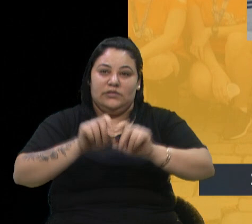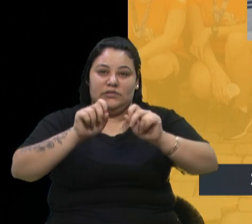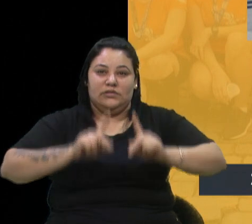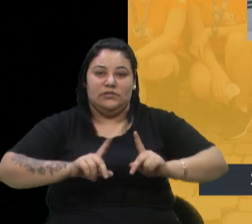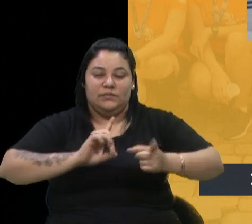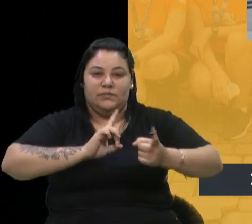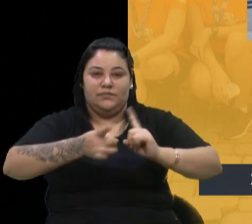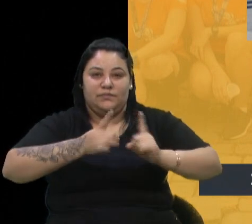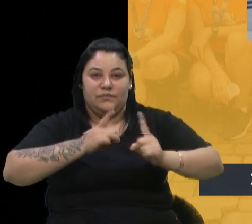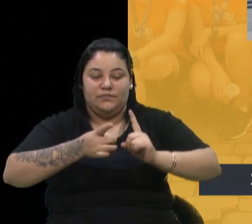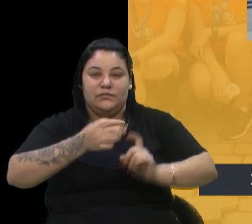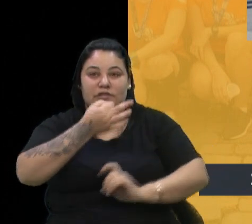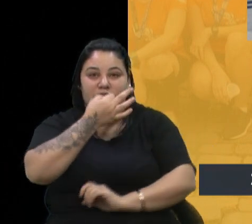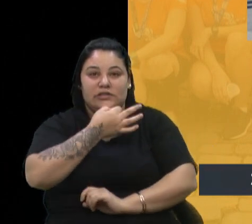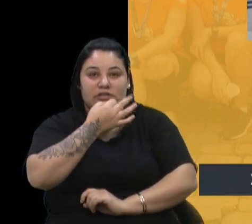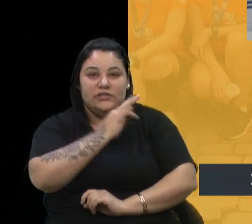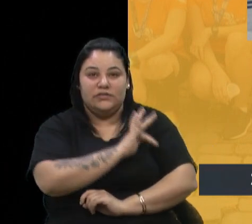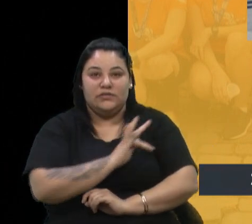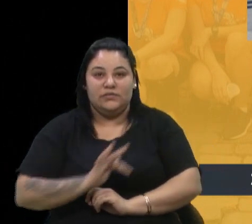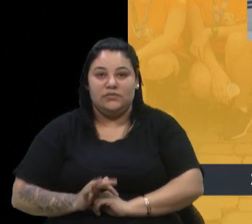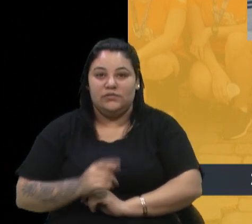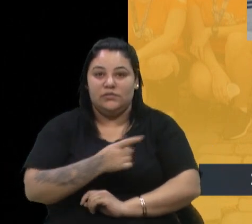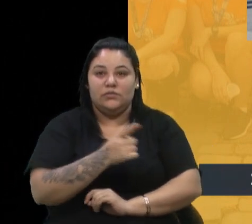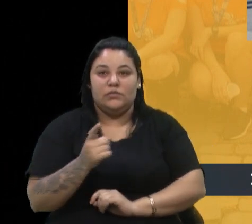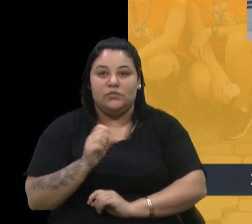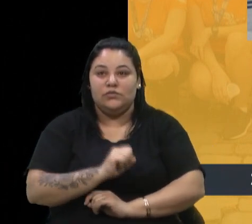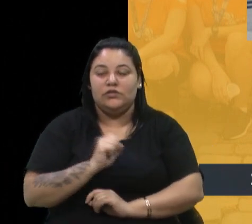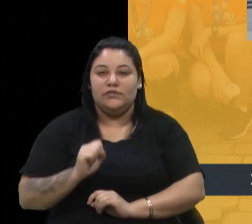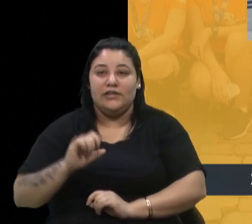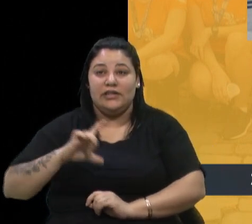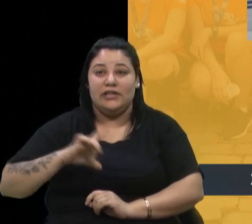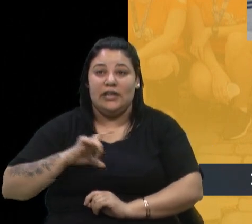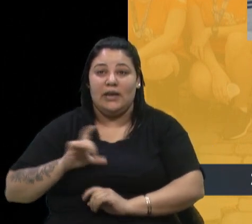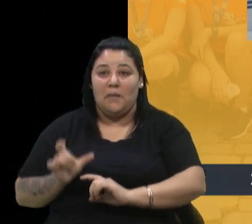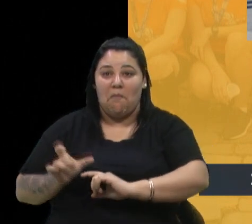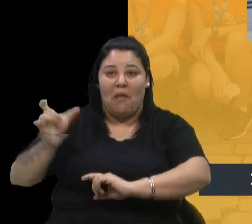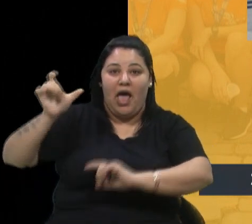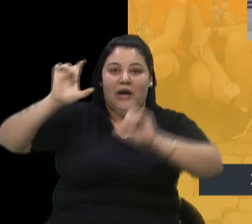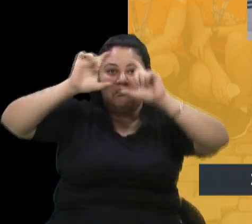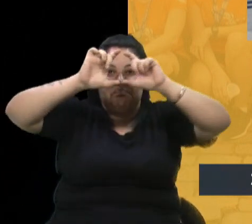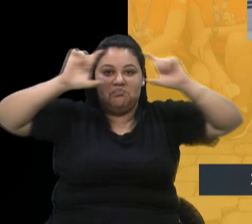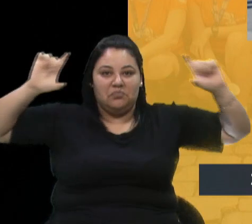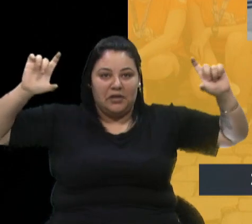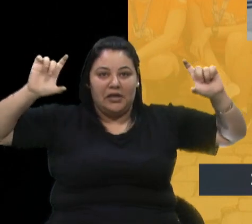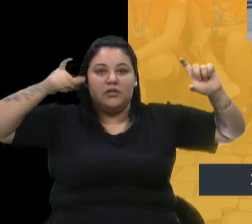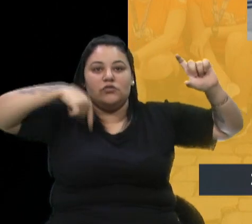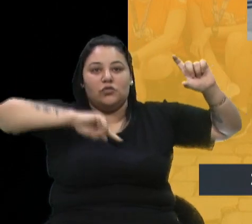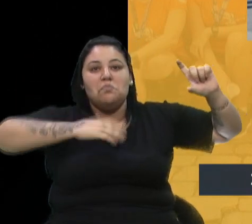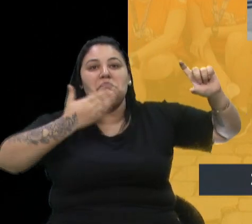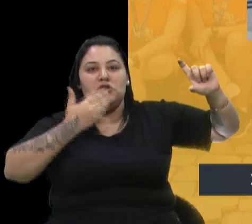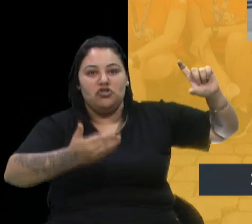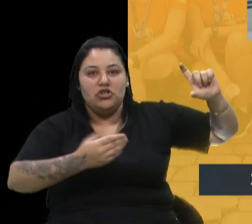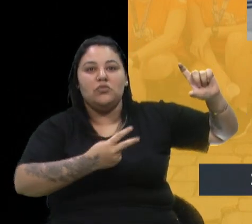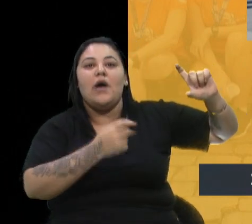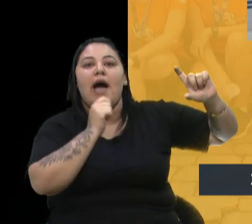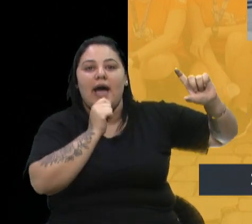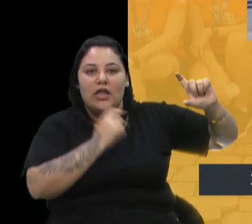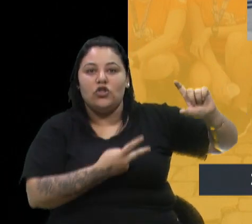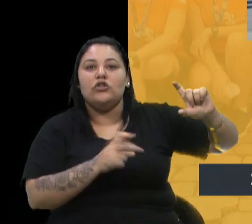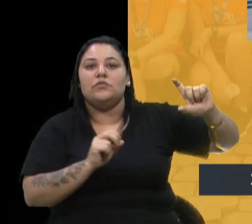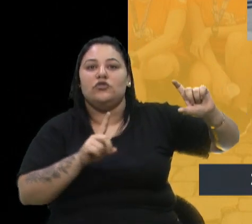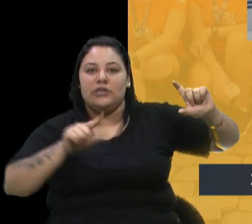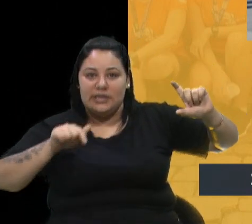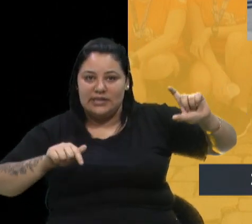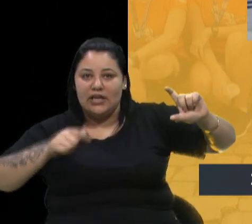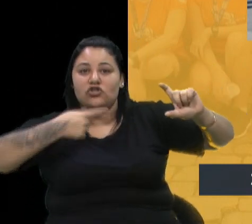do Sul e Farroupilha, vocês podem ver que tem placas alertando para a presença de corredores. Foi uma solicitação nossa ainda em 2017. Essas